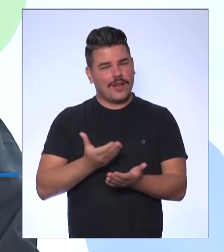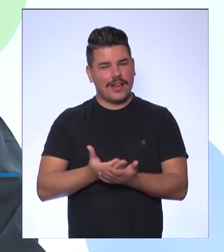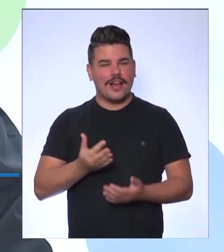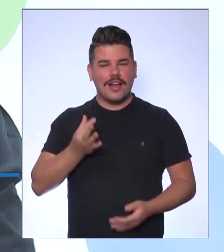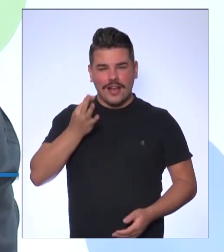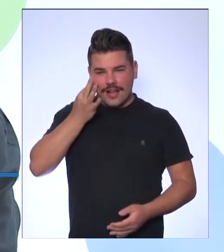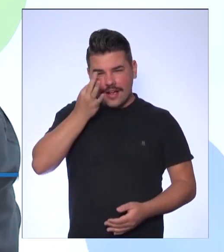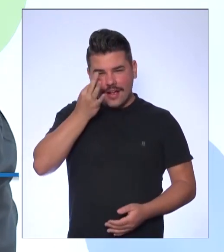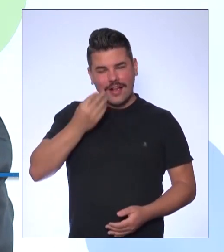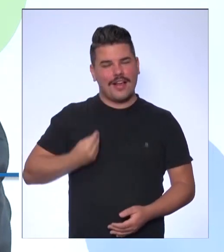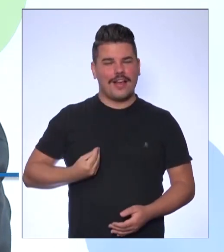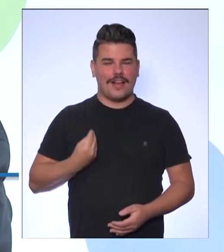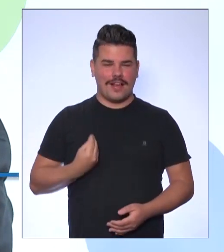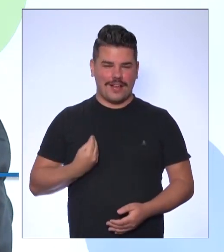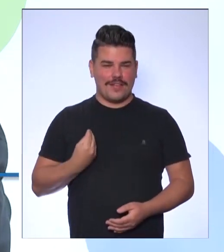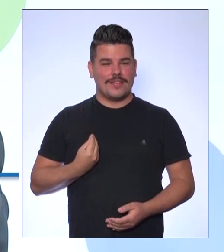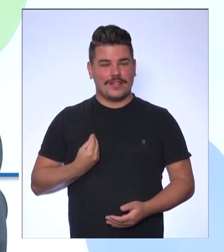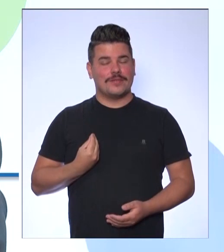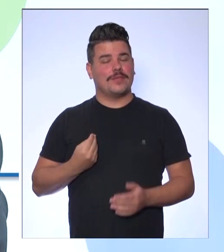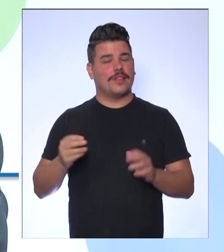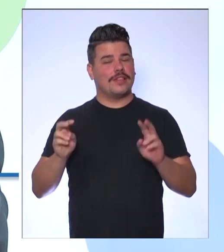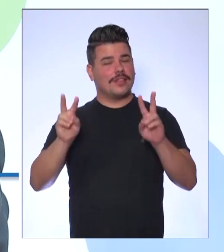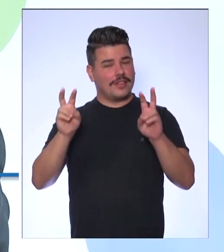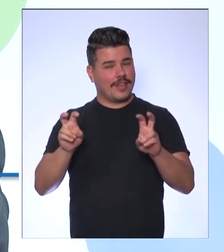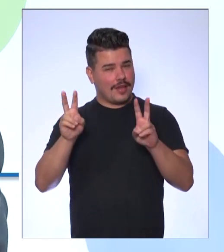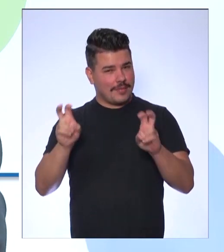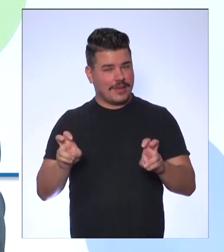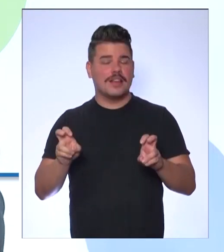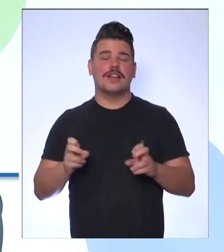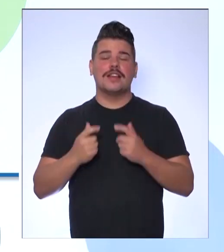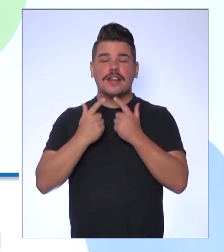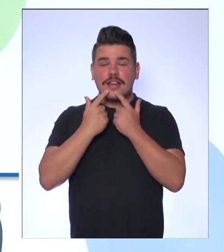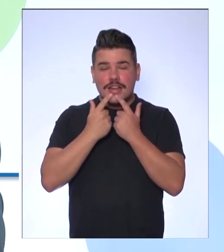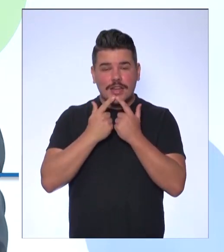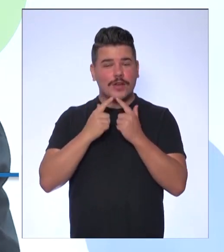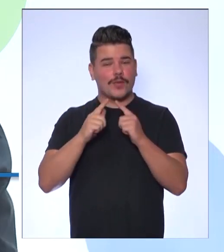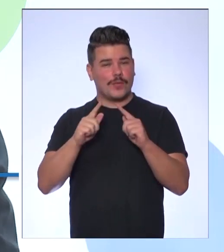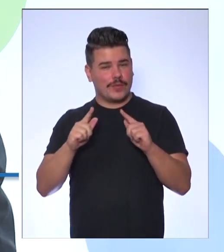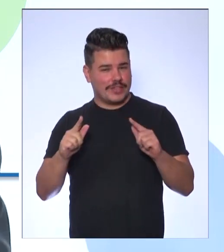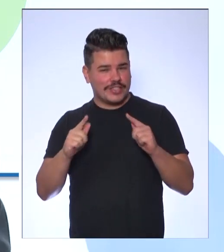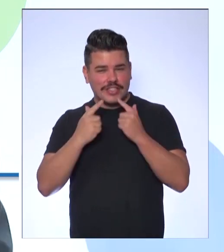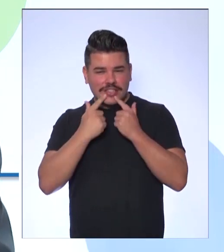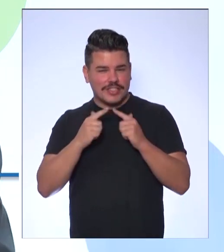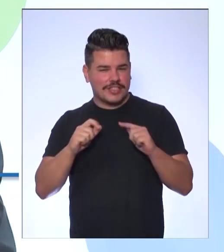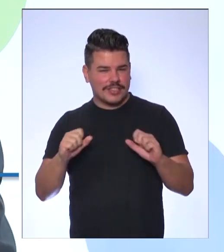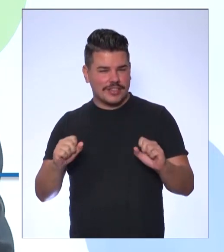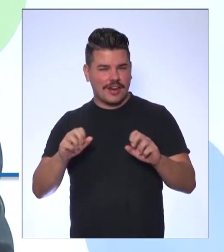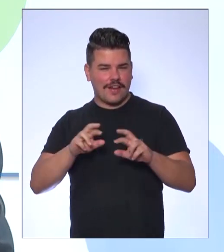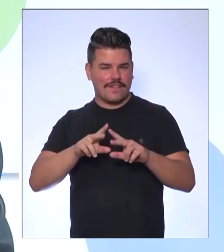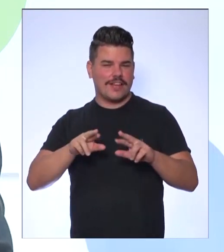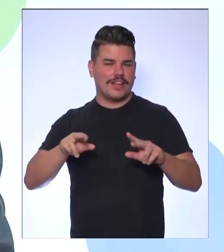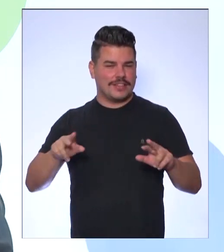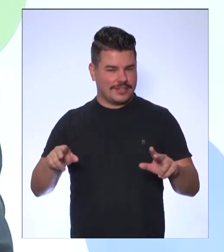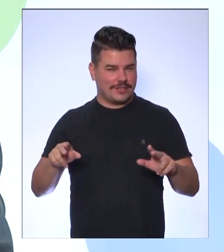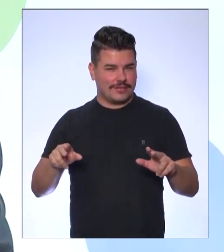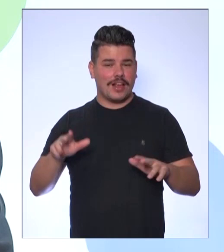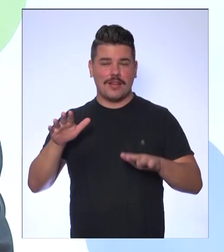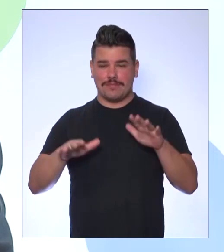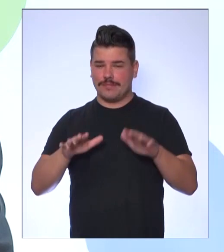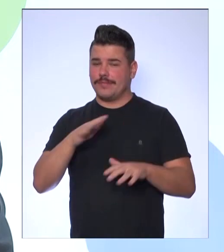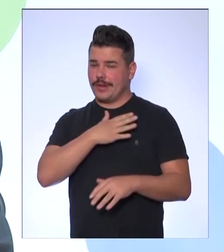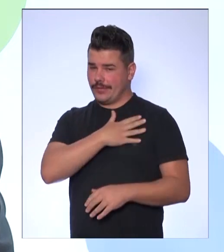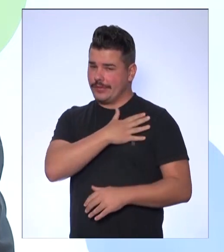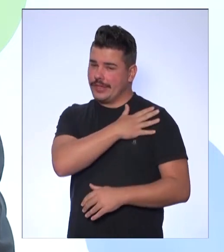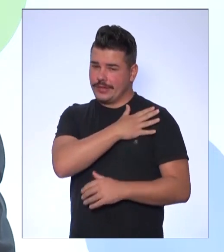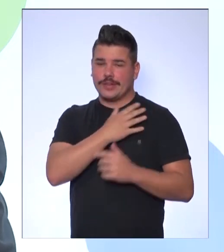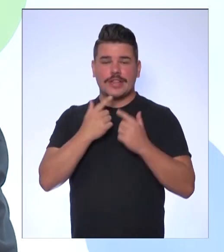com o tema Variação Linguística, Preconceito Linguístico. Eu sou o professor Mauro, estou aqui direto do Centro